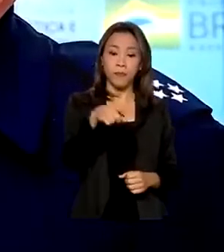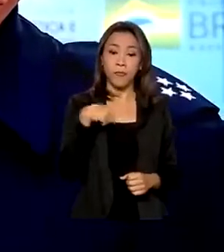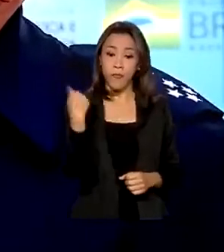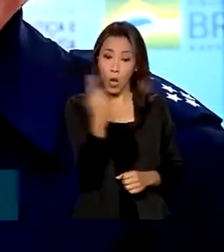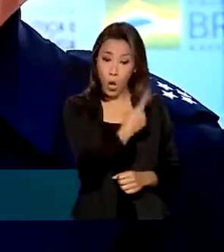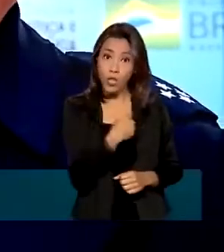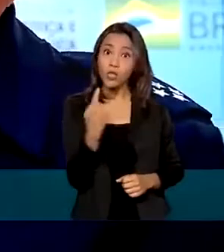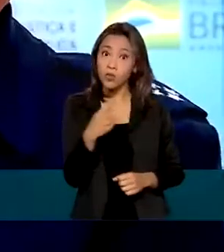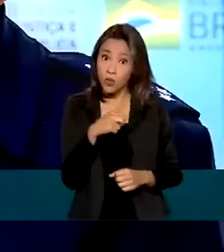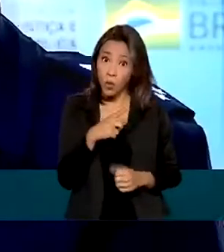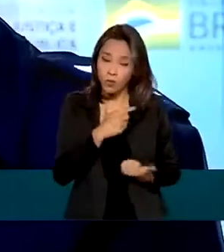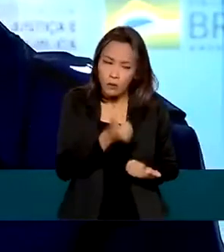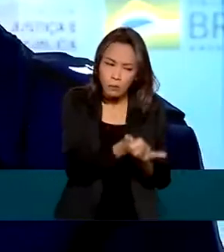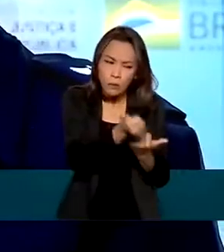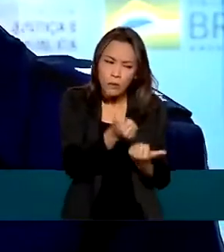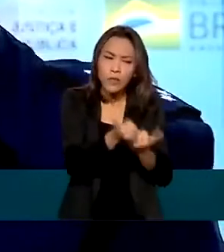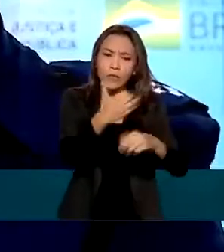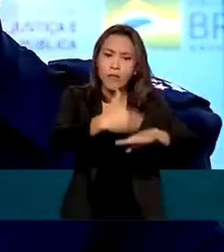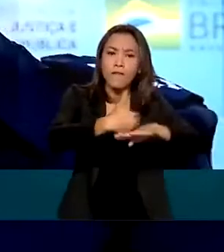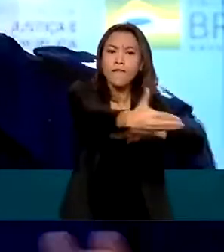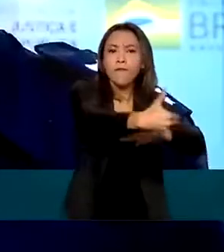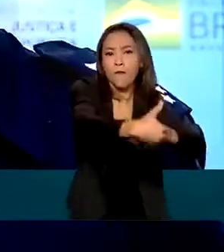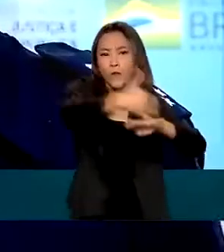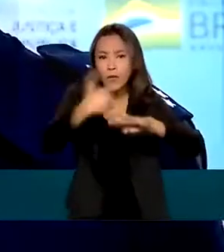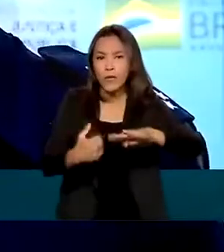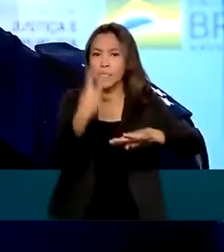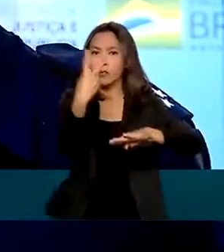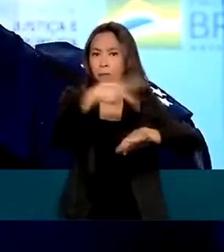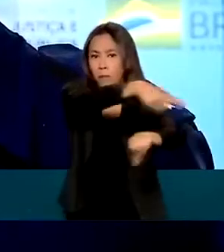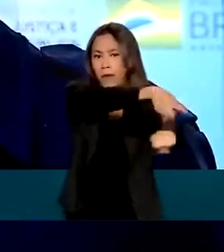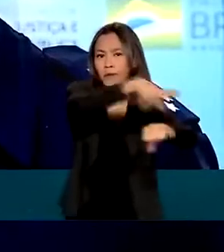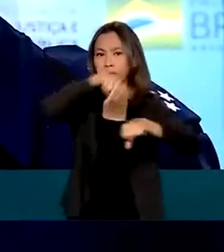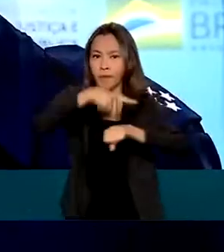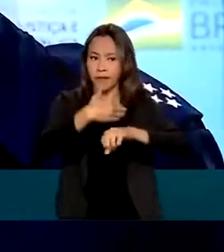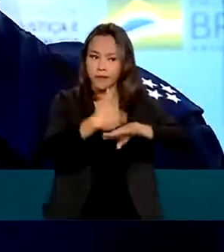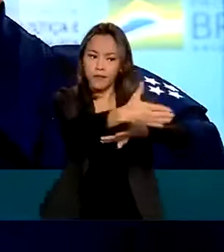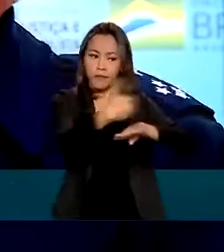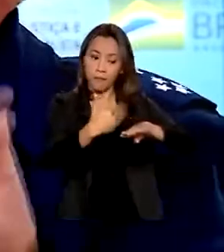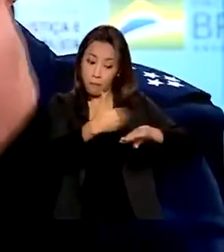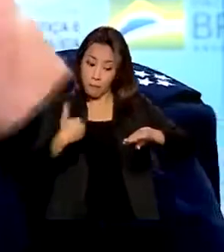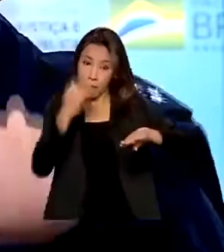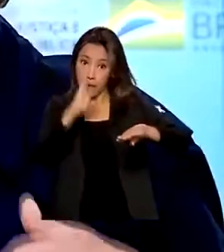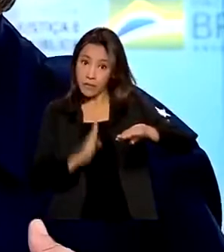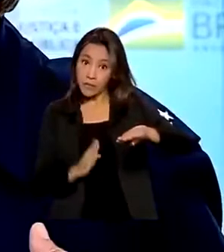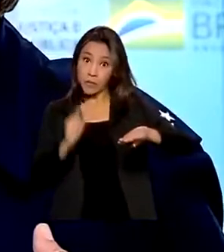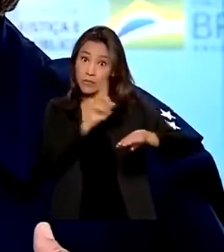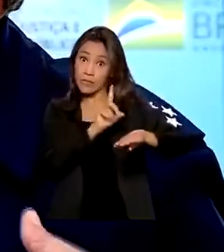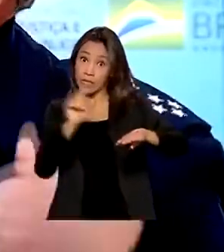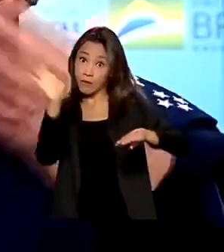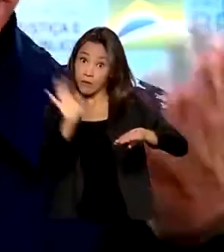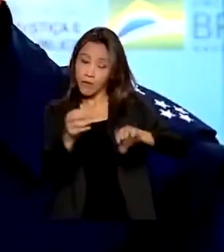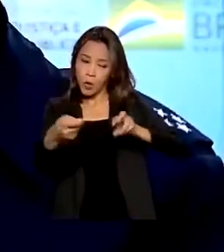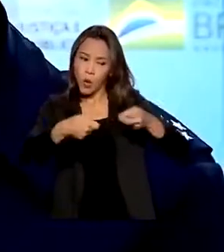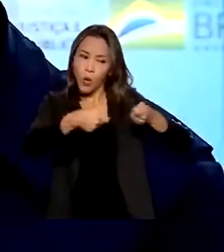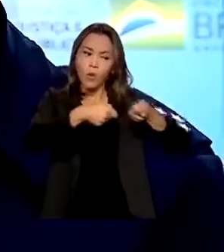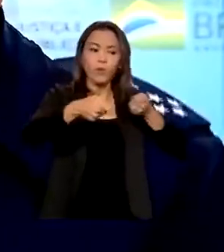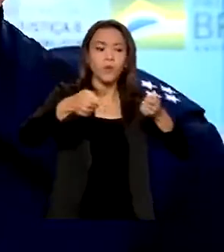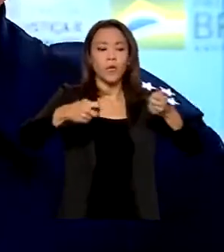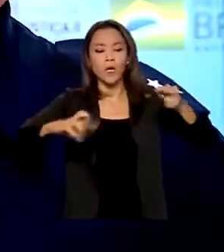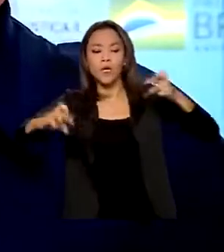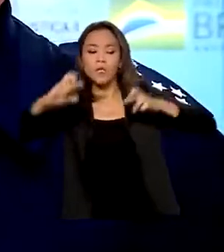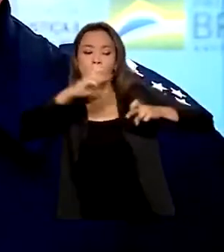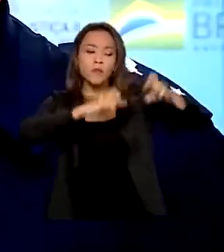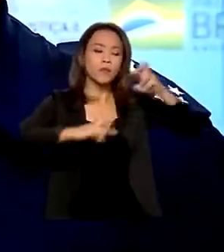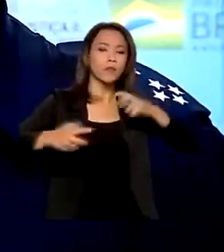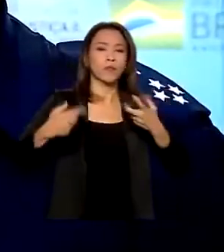tanto na fronteira para que a gente possa ter um controle efetivo de 100 porcento da nossa área tanto em controle quanto em